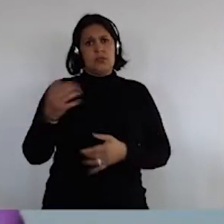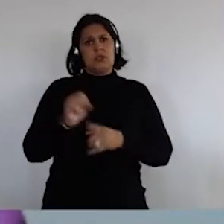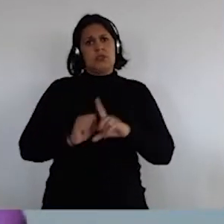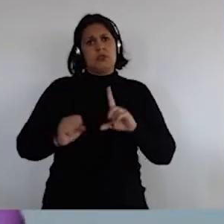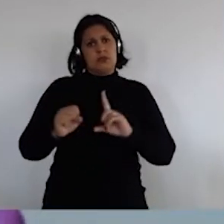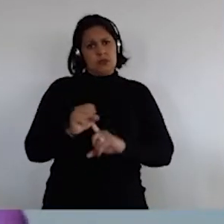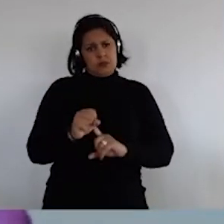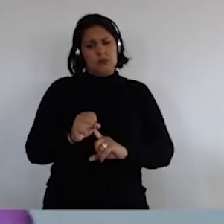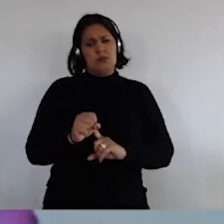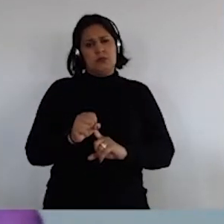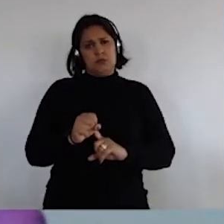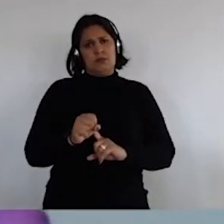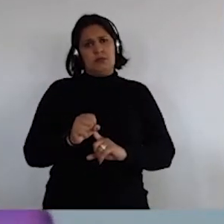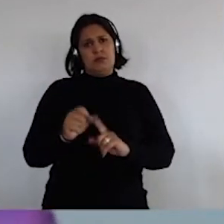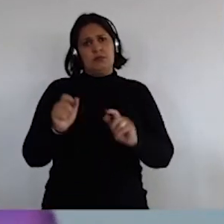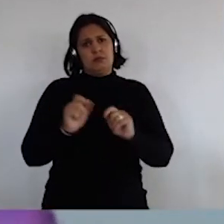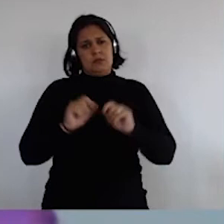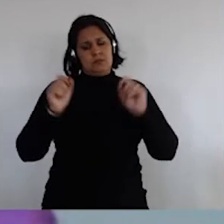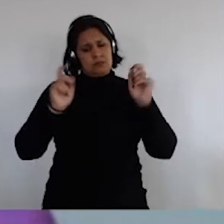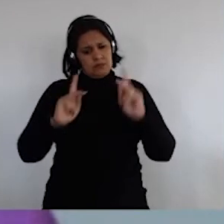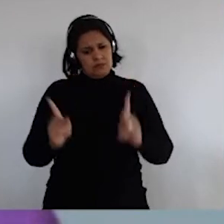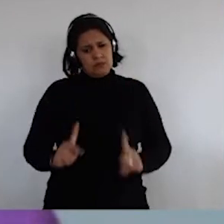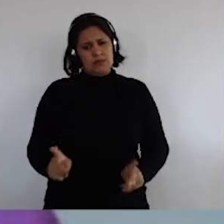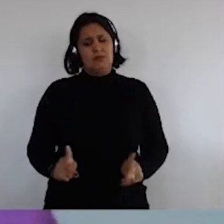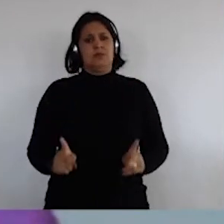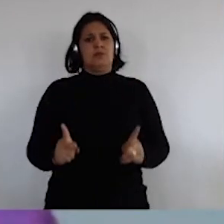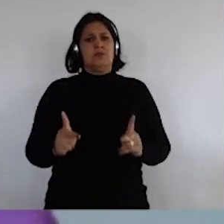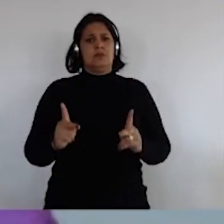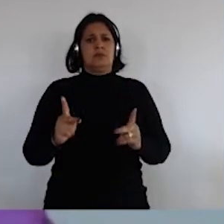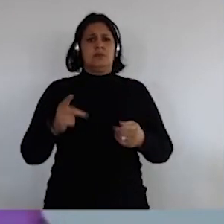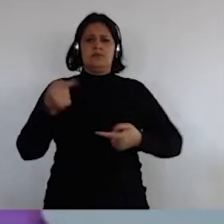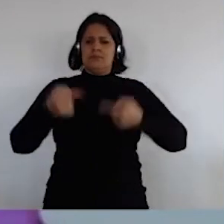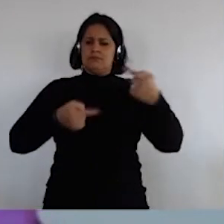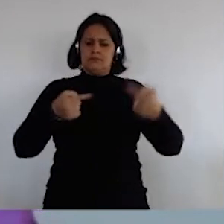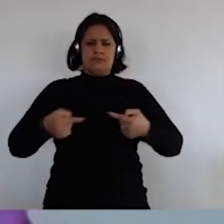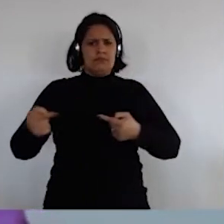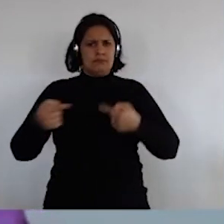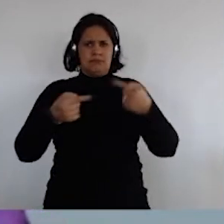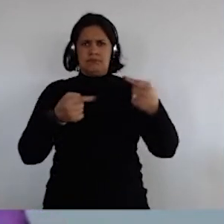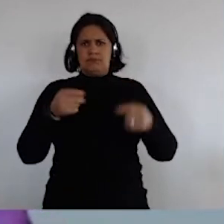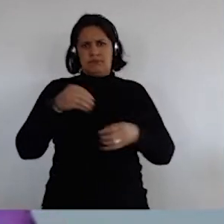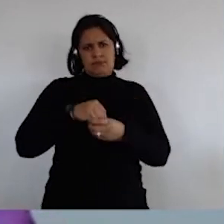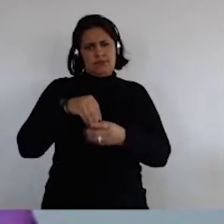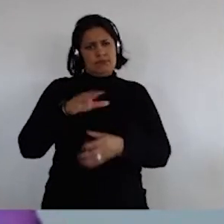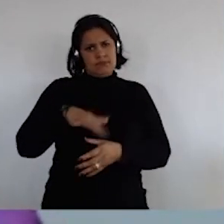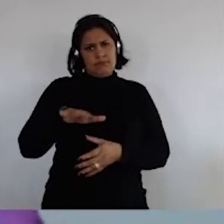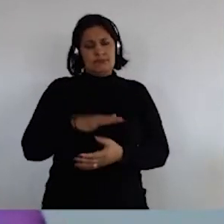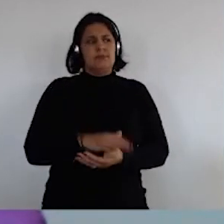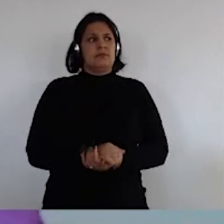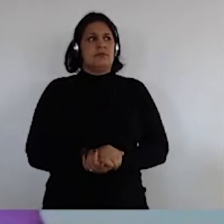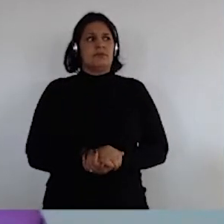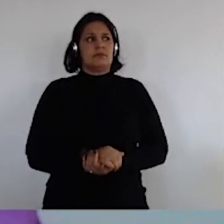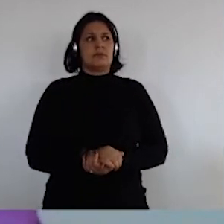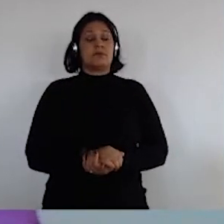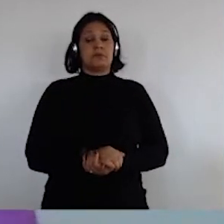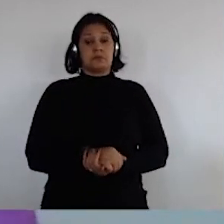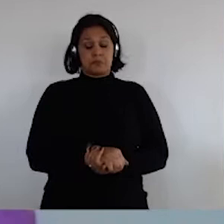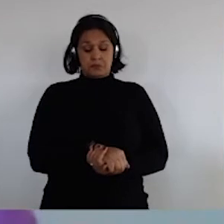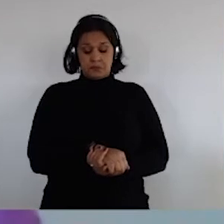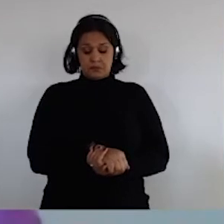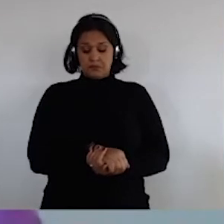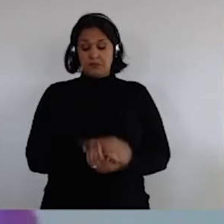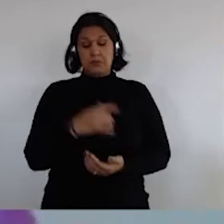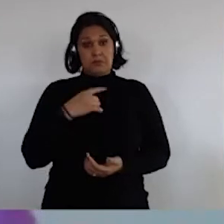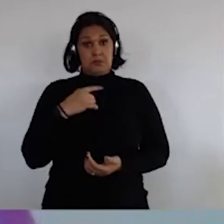a pacificação dos conflitos que a permeiam. Nessa realidade, concretiza o